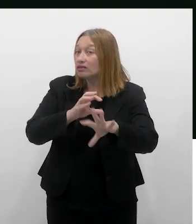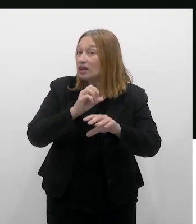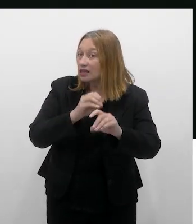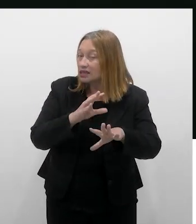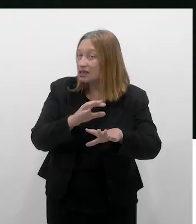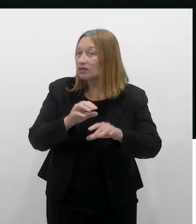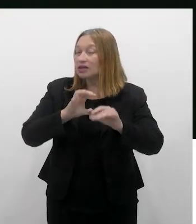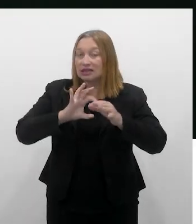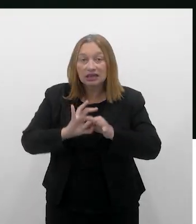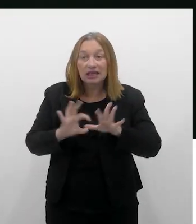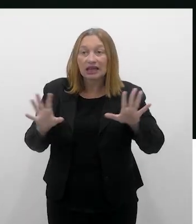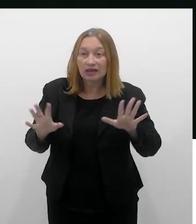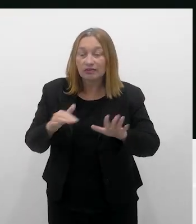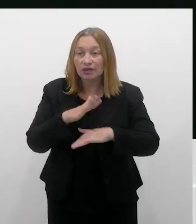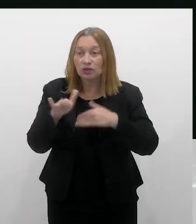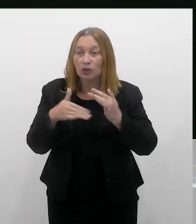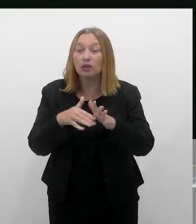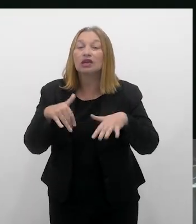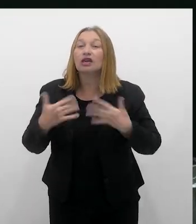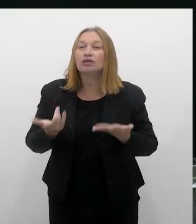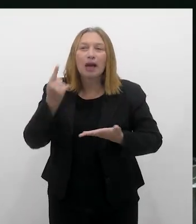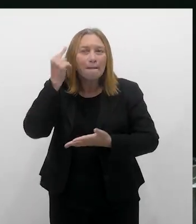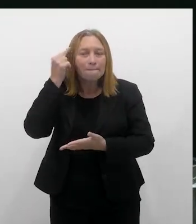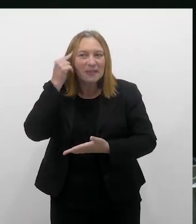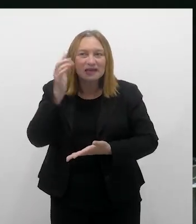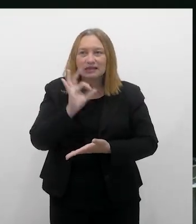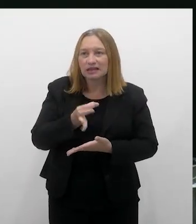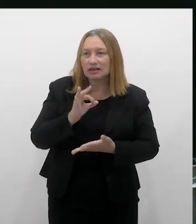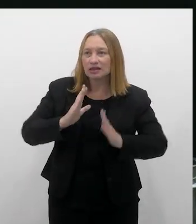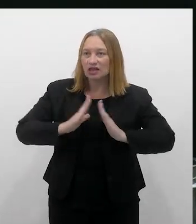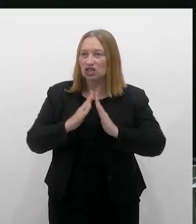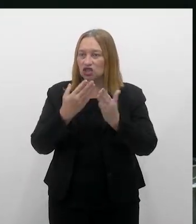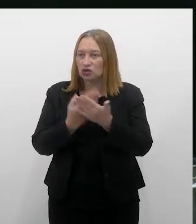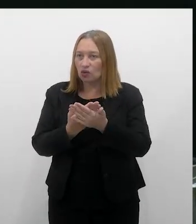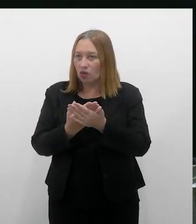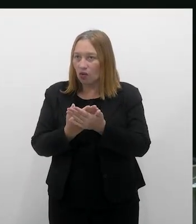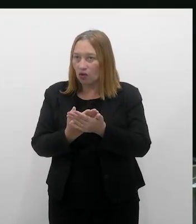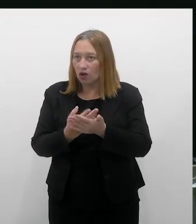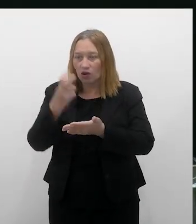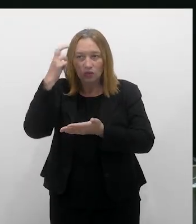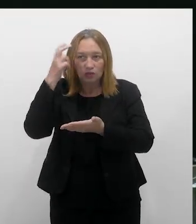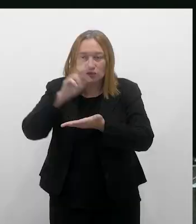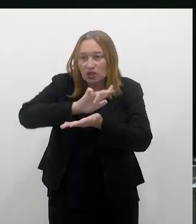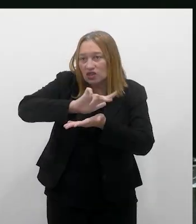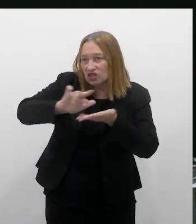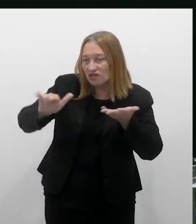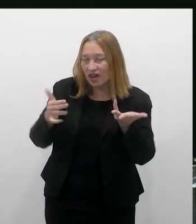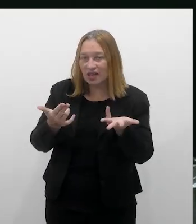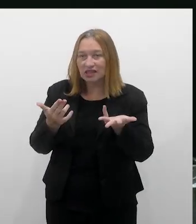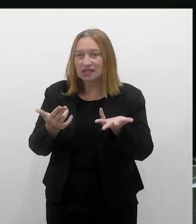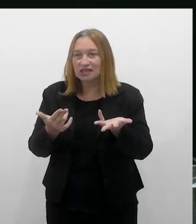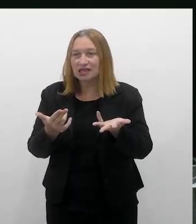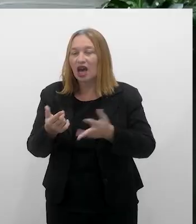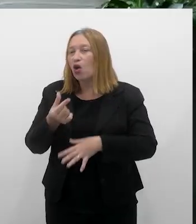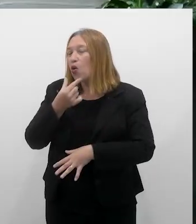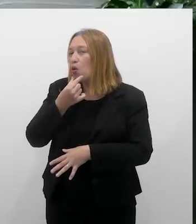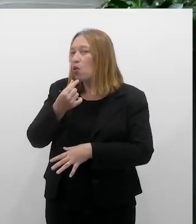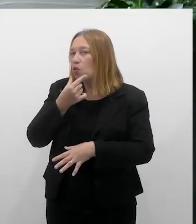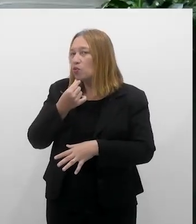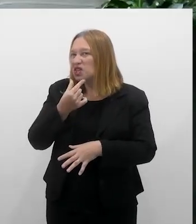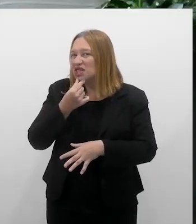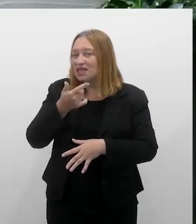sabe? A educação ela tem que ser emancipação. E quando a gente pensa, por exemplo, nas escolas interculturais, o menino sai falando